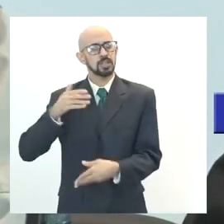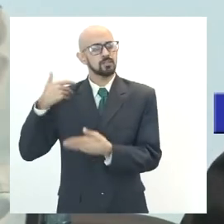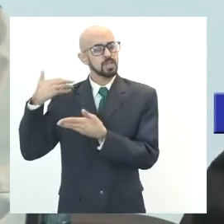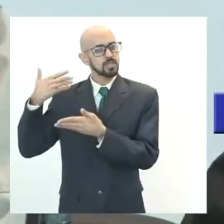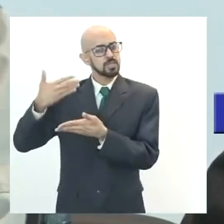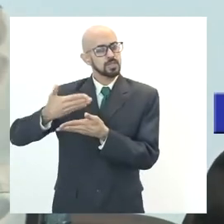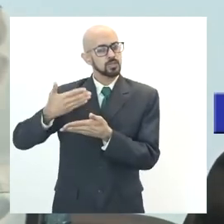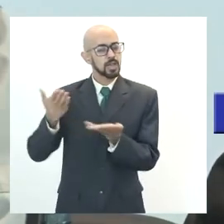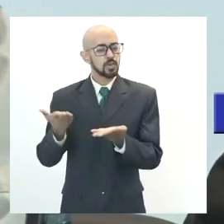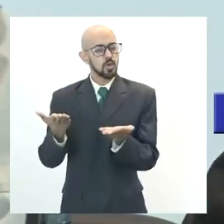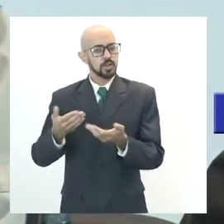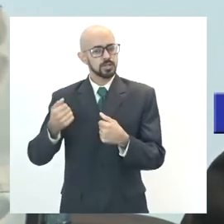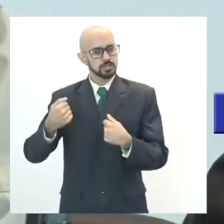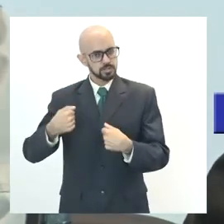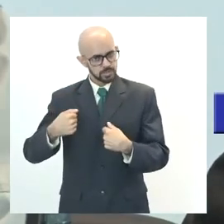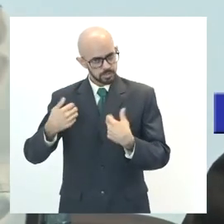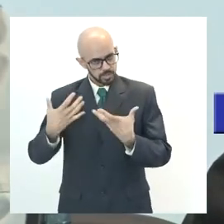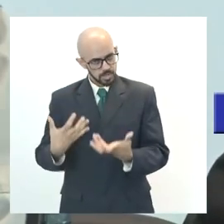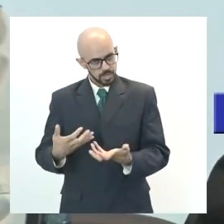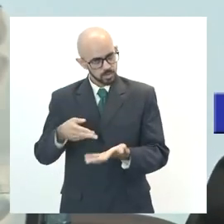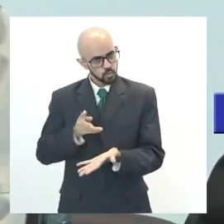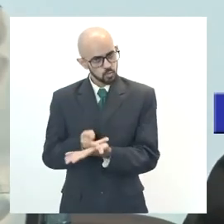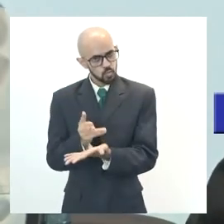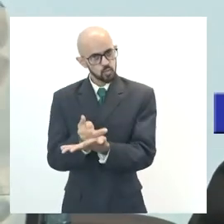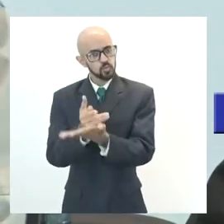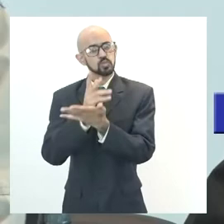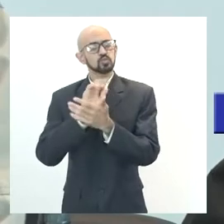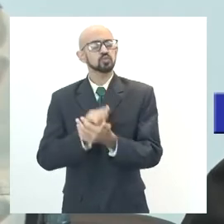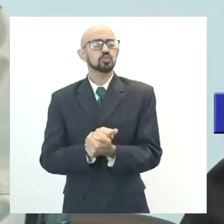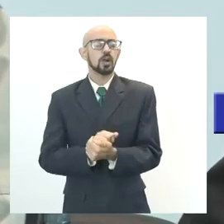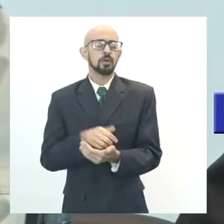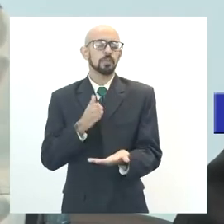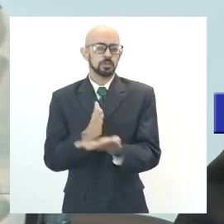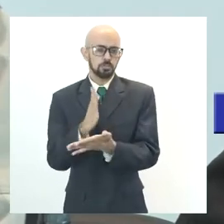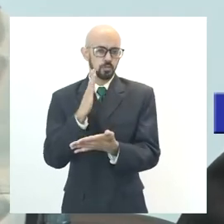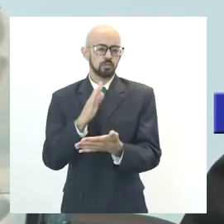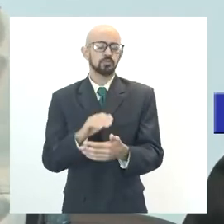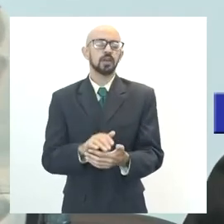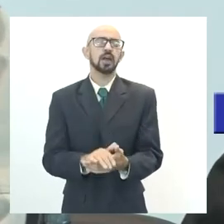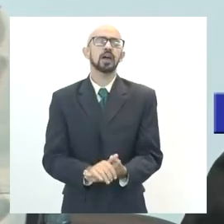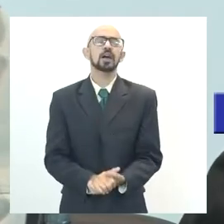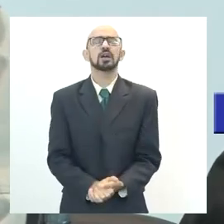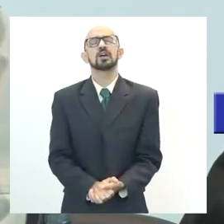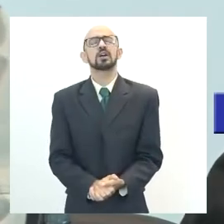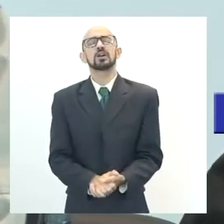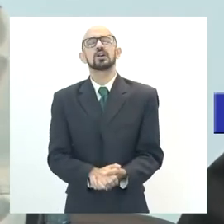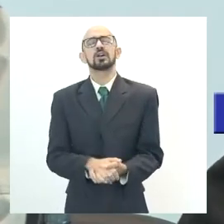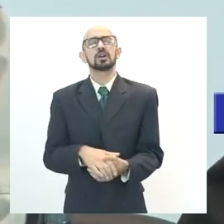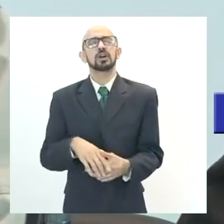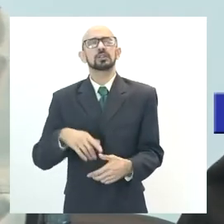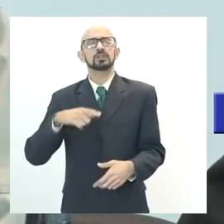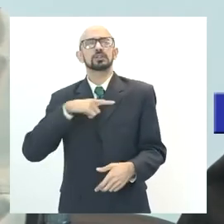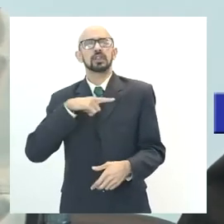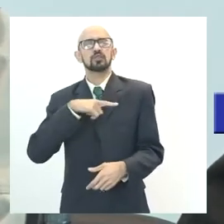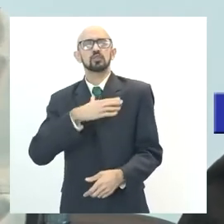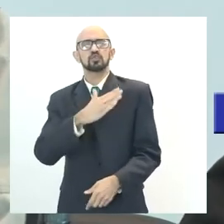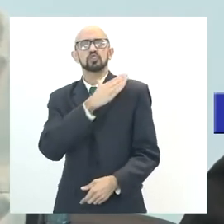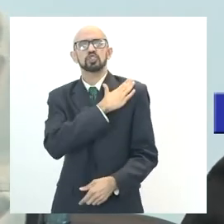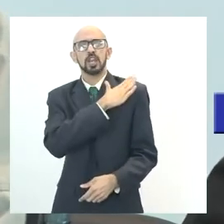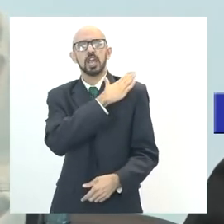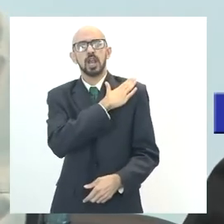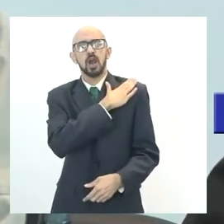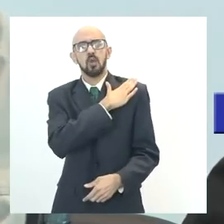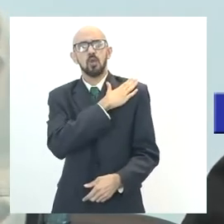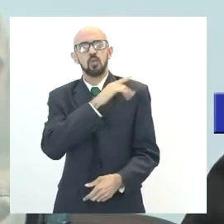legalizar e da moralidade alguma coisa indecente nós tivemos um general que foi o primeiro que ele